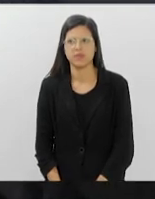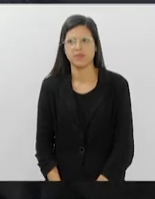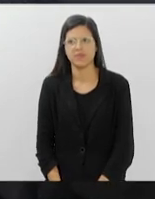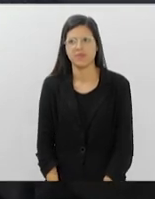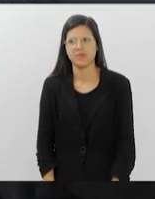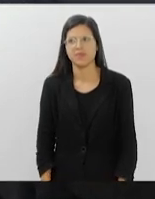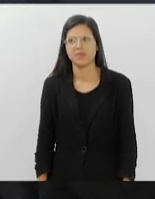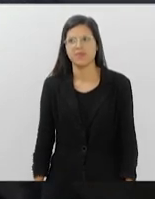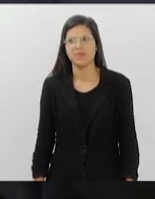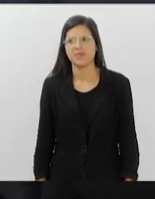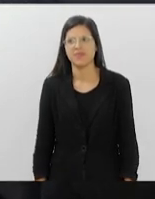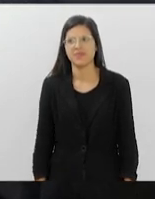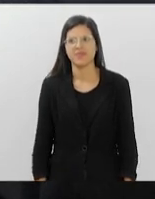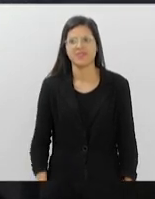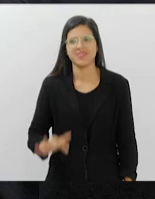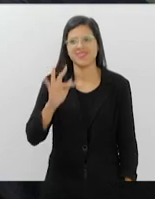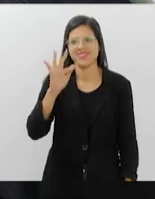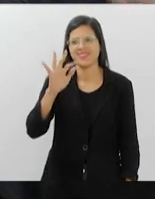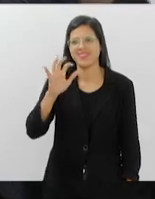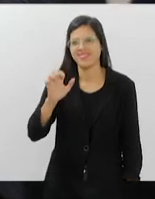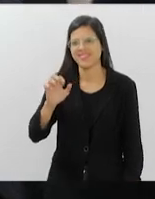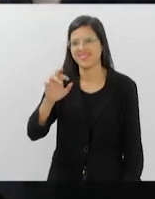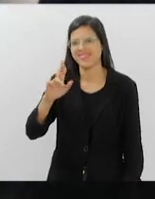46. Fernando tomou muito canabidiol hoje.